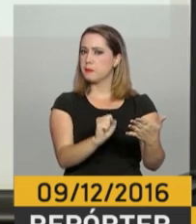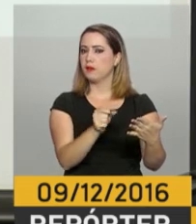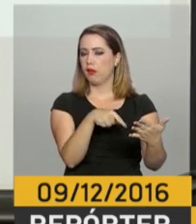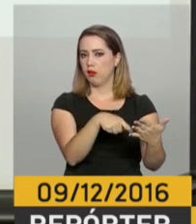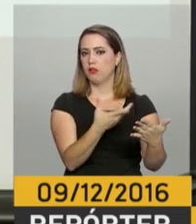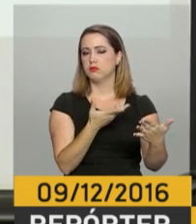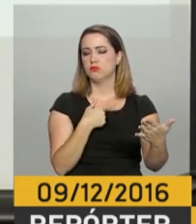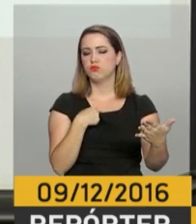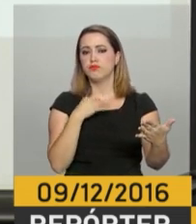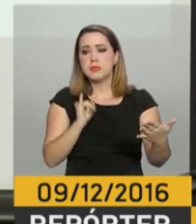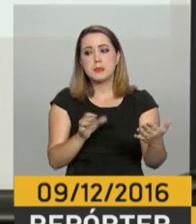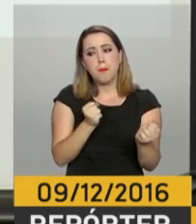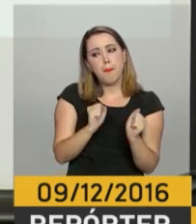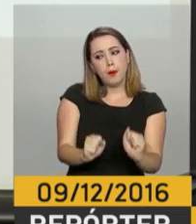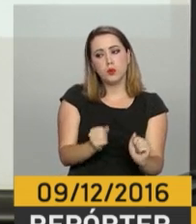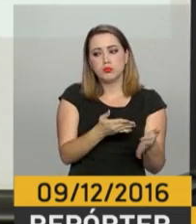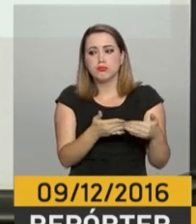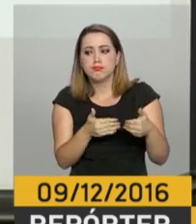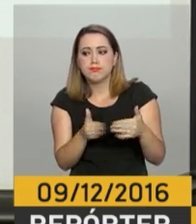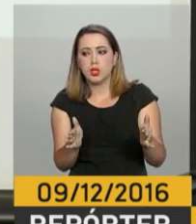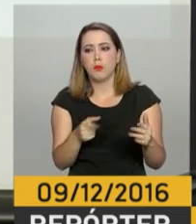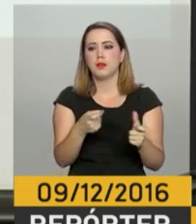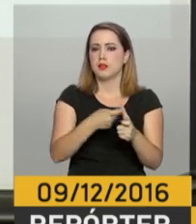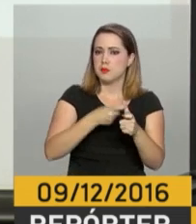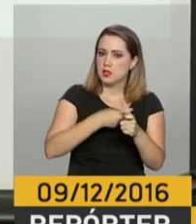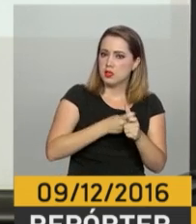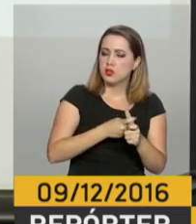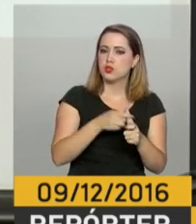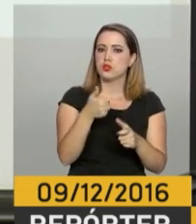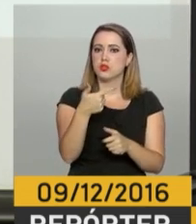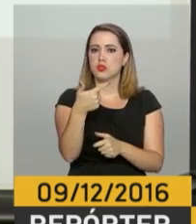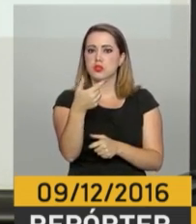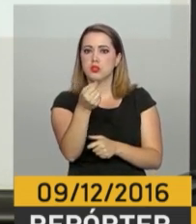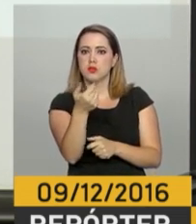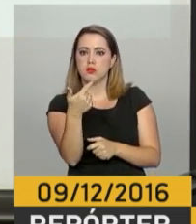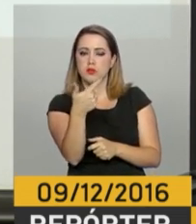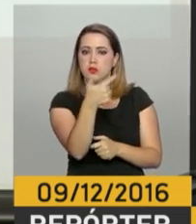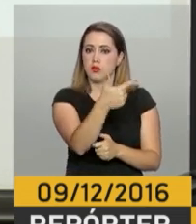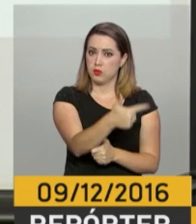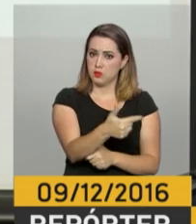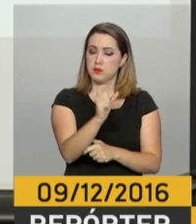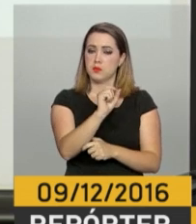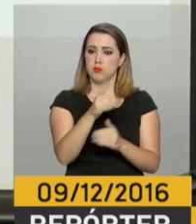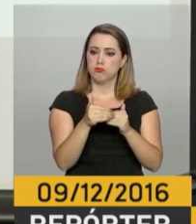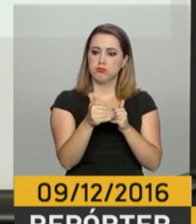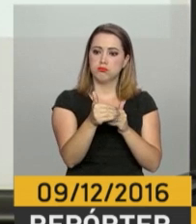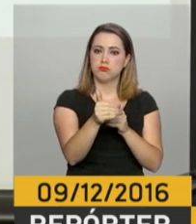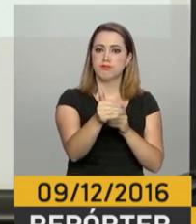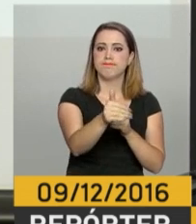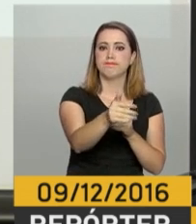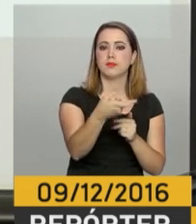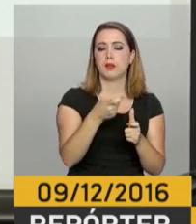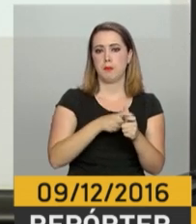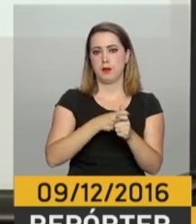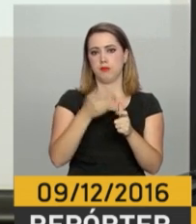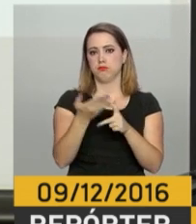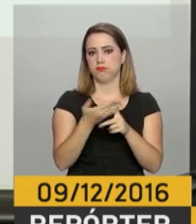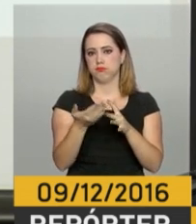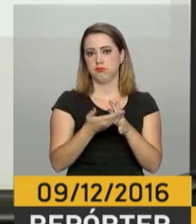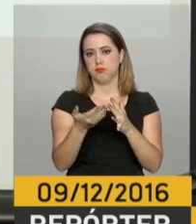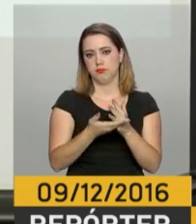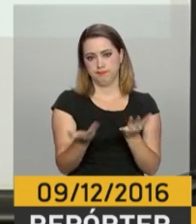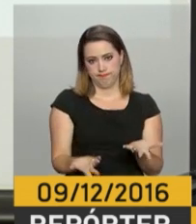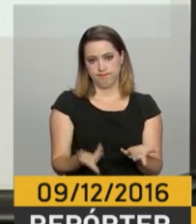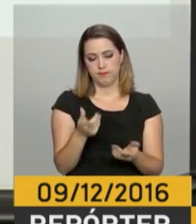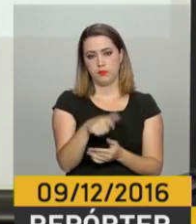verificar se nós conseguimos ampliar também 2012 para frente. Então, meus amigos, é com